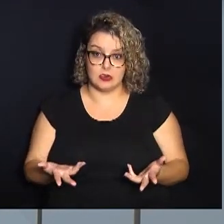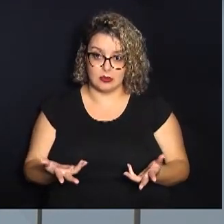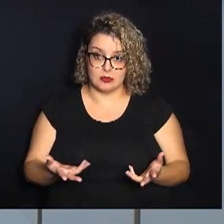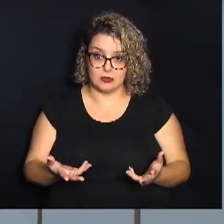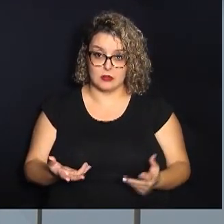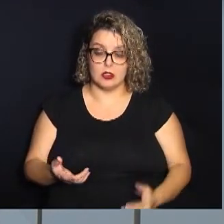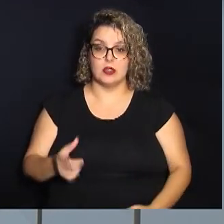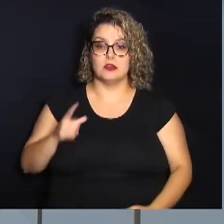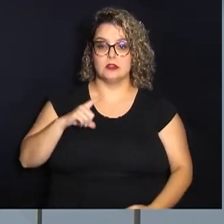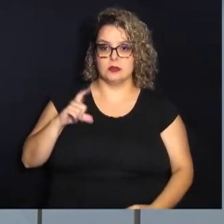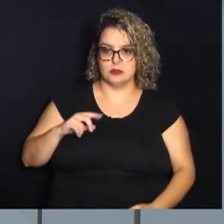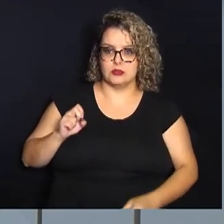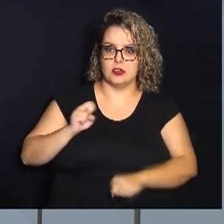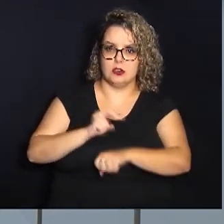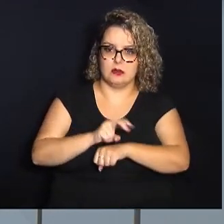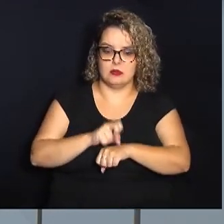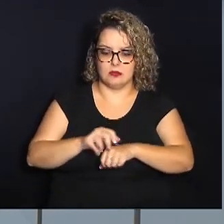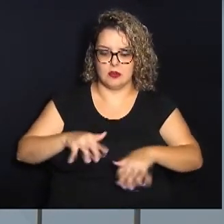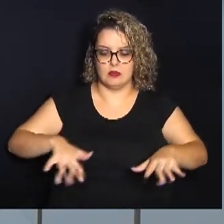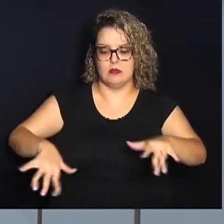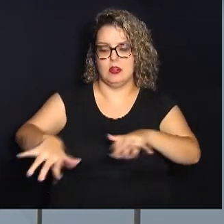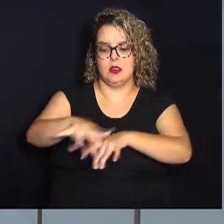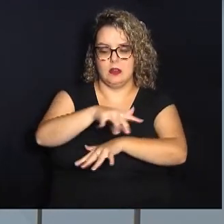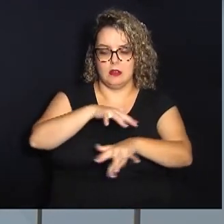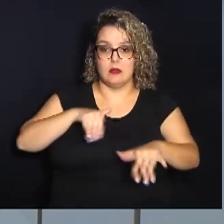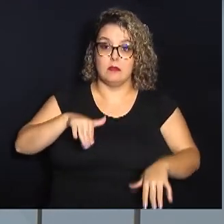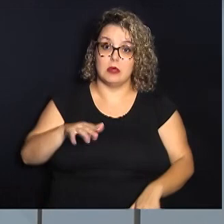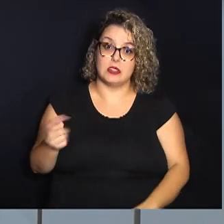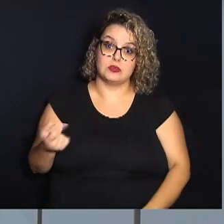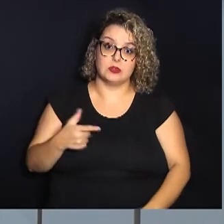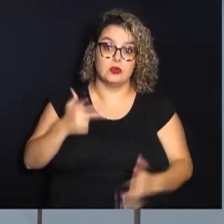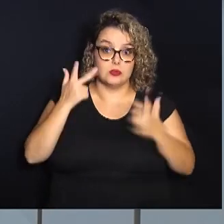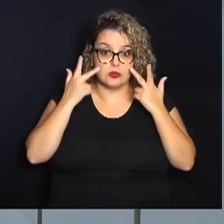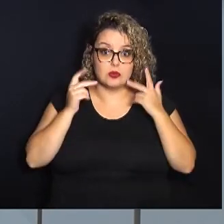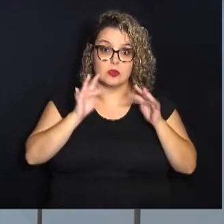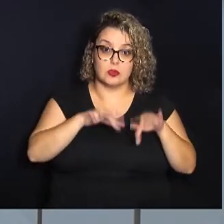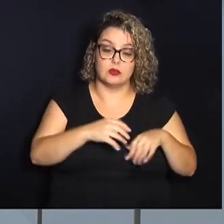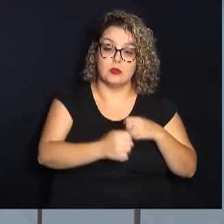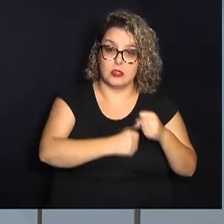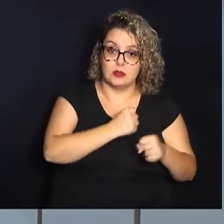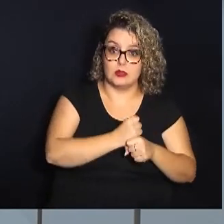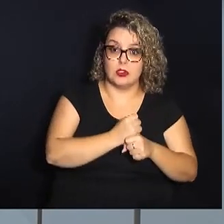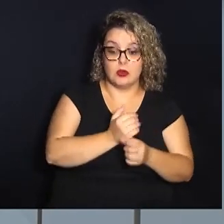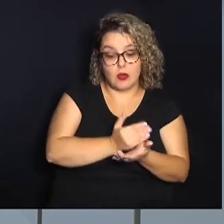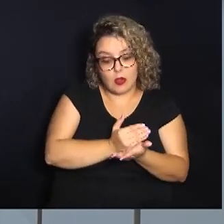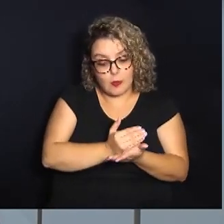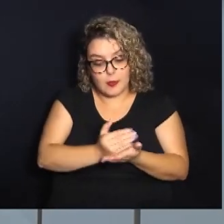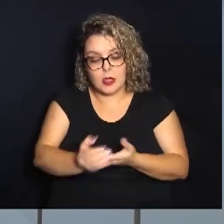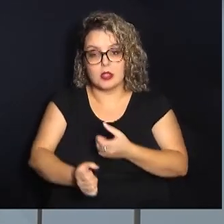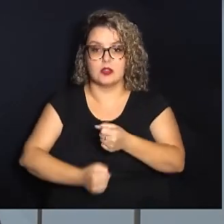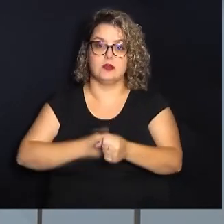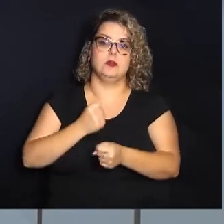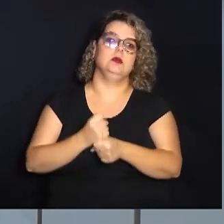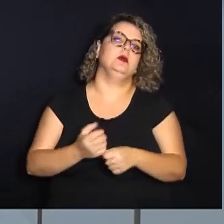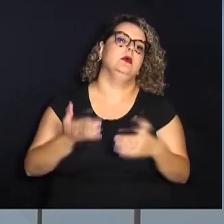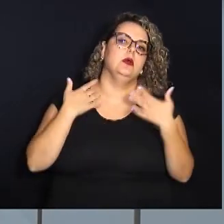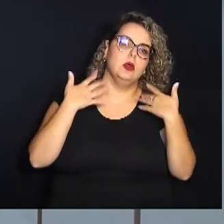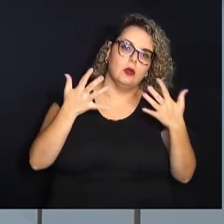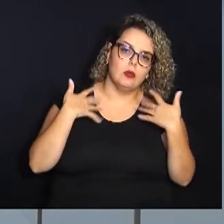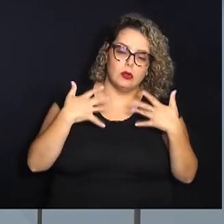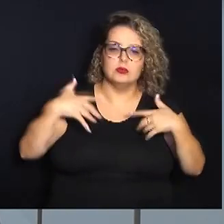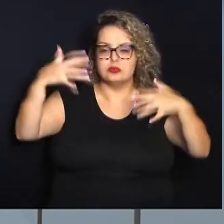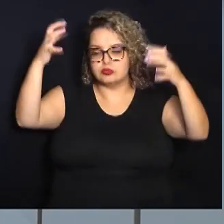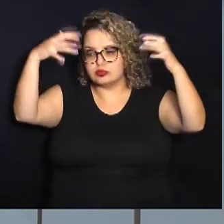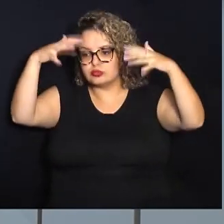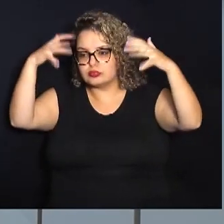vírus circulando mais do que o normal no fim do ano, e quando a gente vai adentrar um novo ano, que a gente tem aí mais calor, mais chuva,